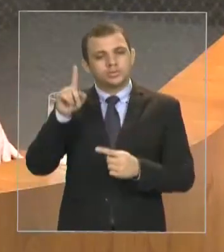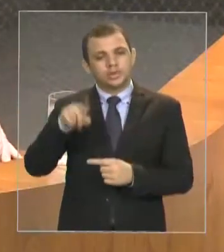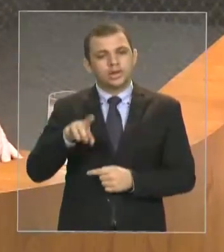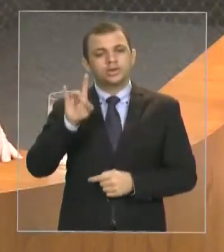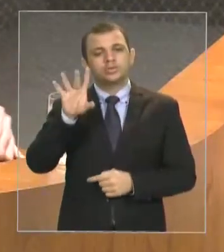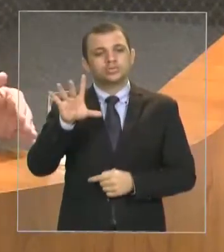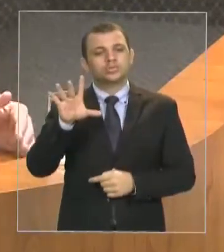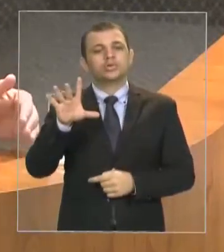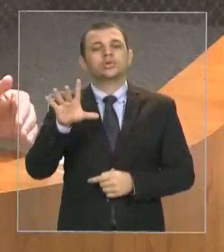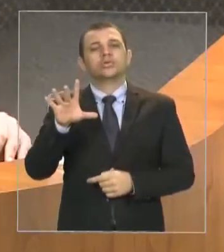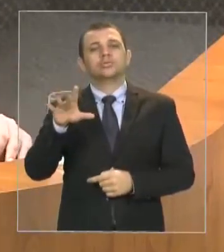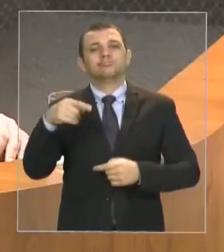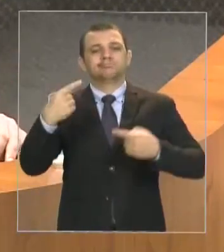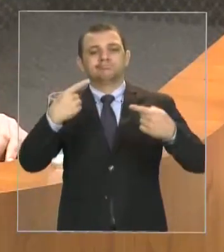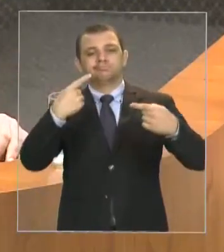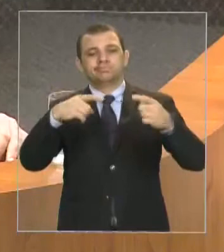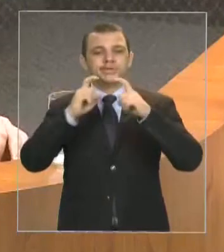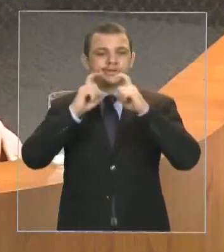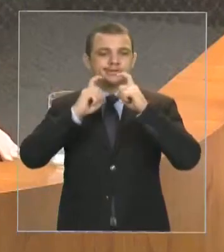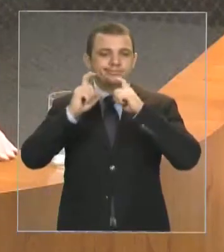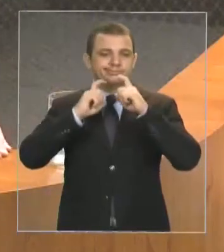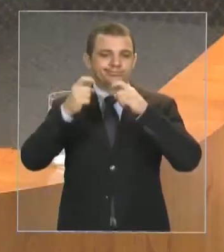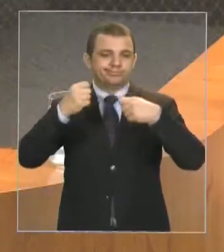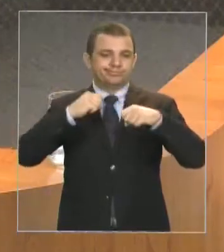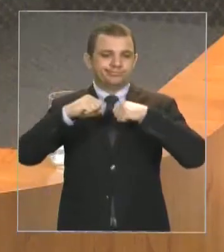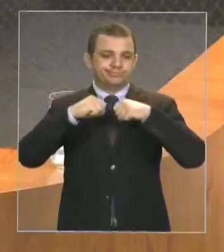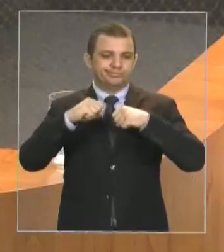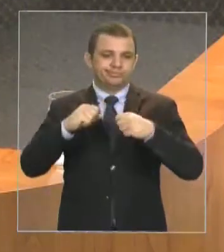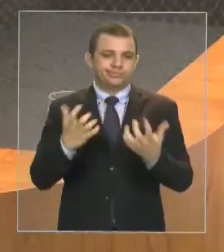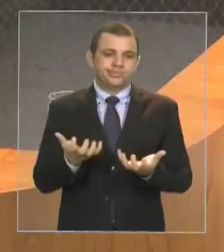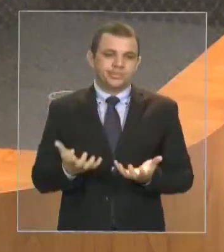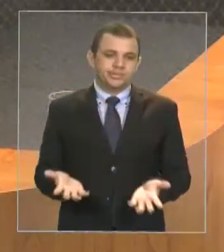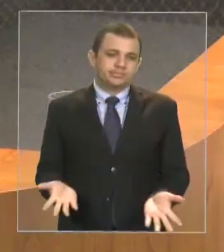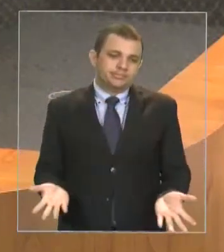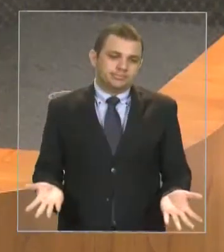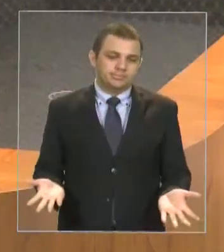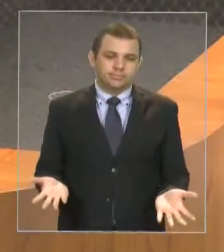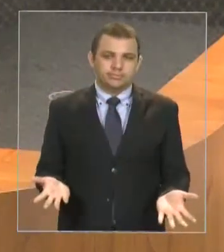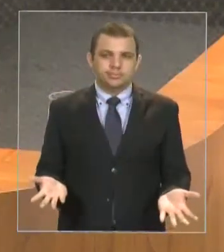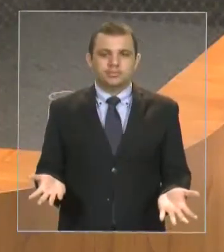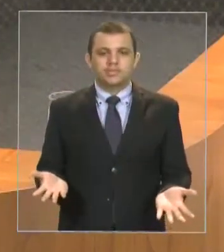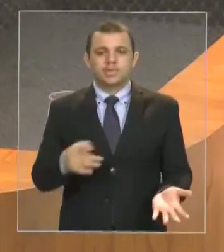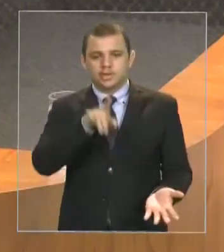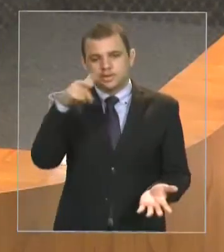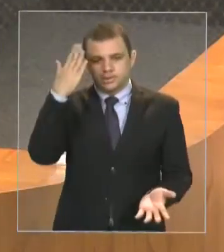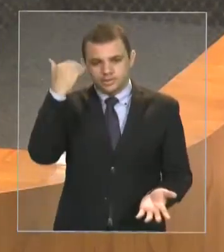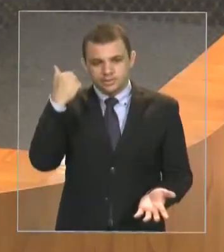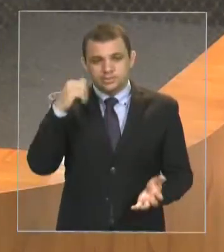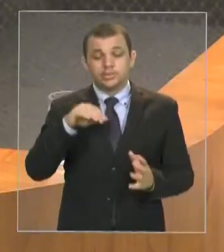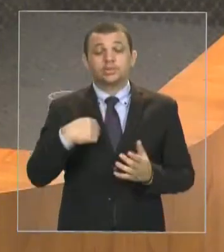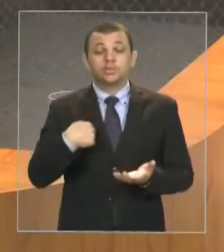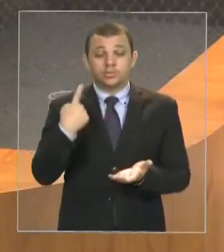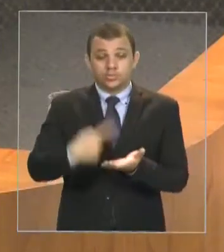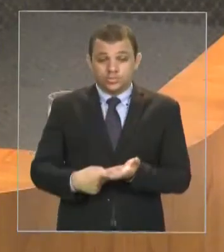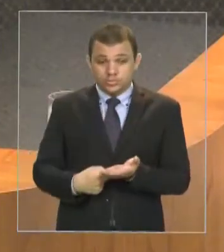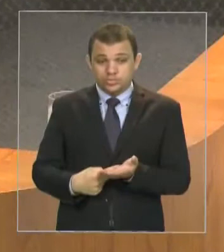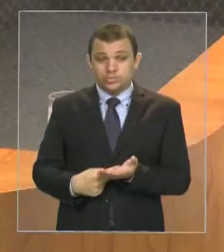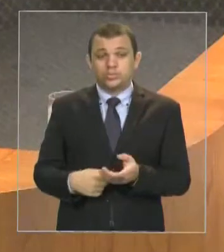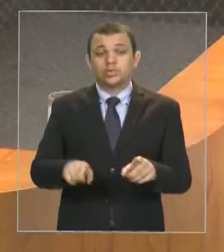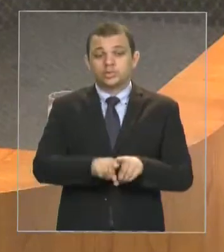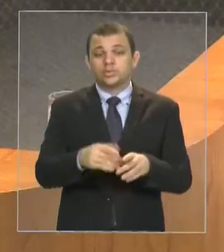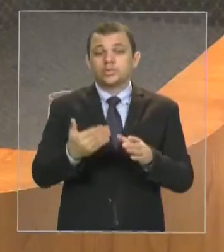político. Eles sabem do investimento. E aqui, eu me comprometo, deputado Levi, quero a sua colaboração para